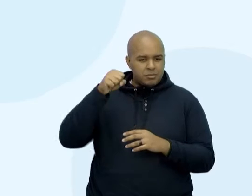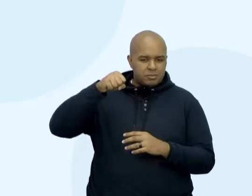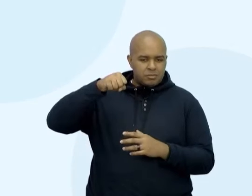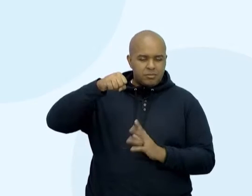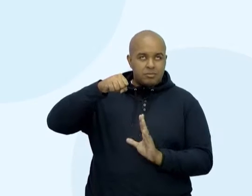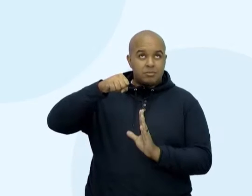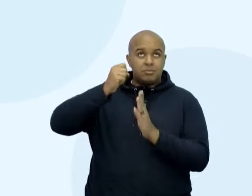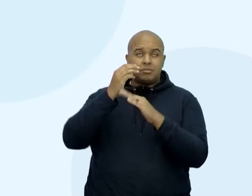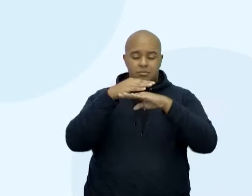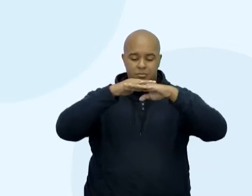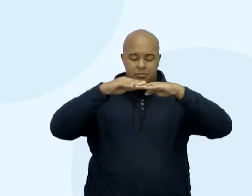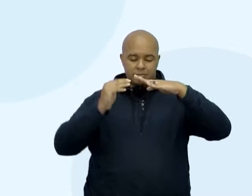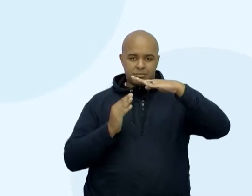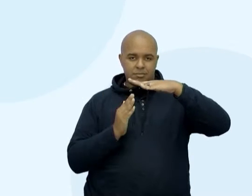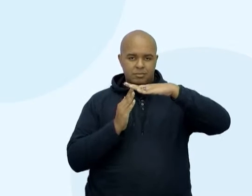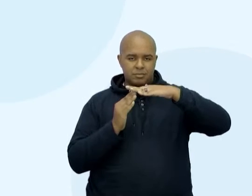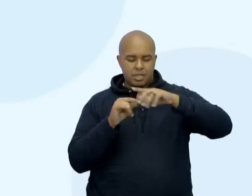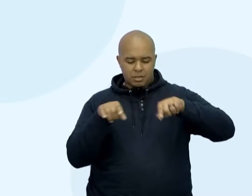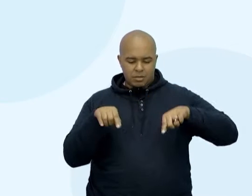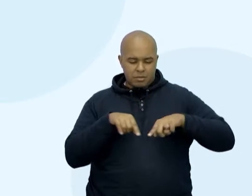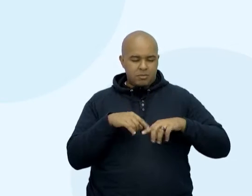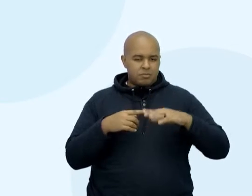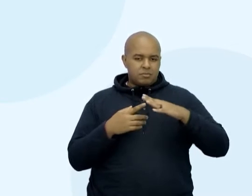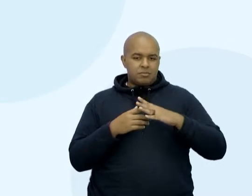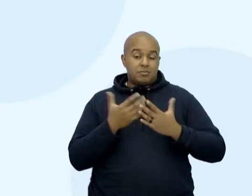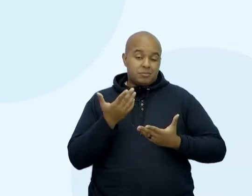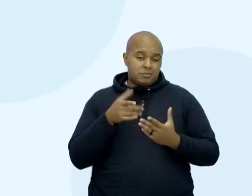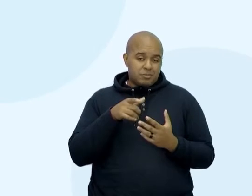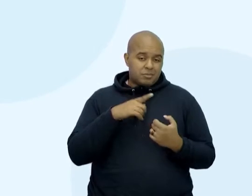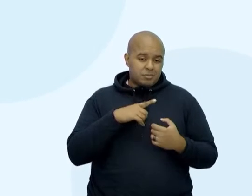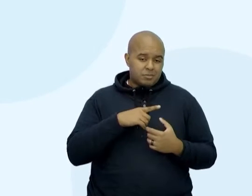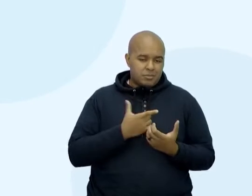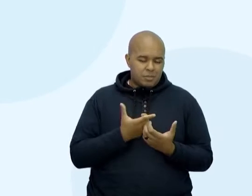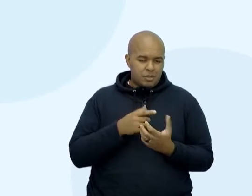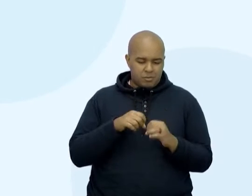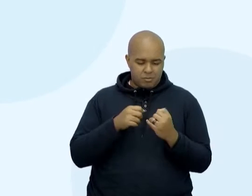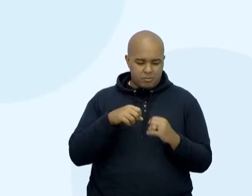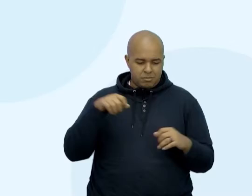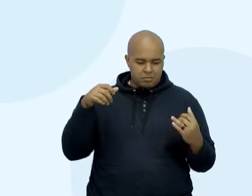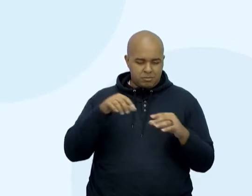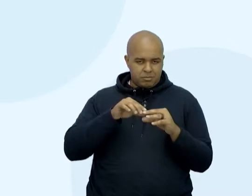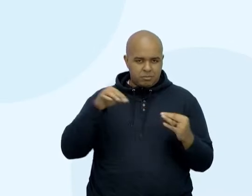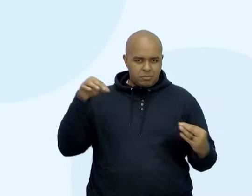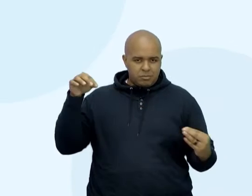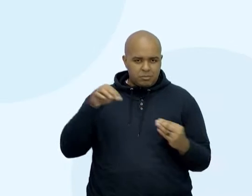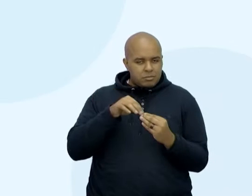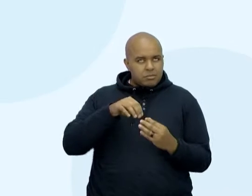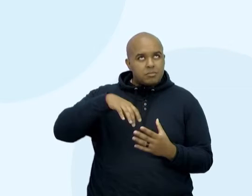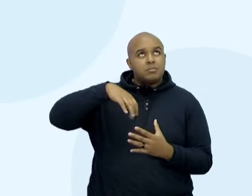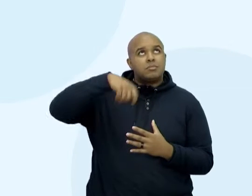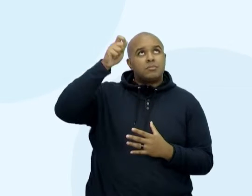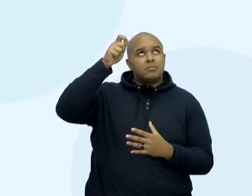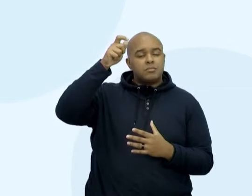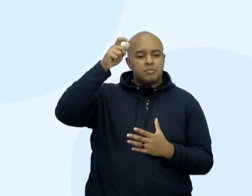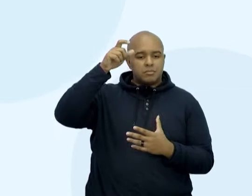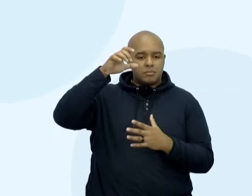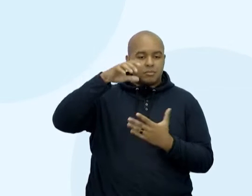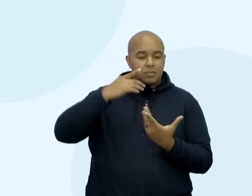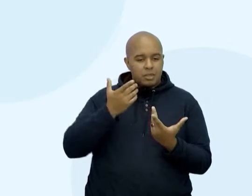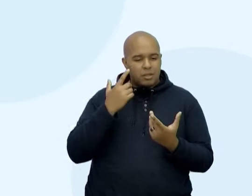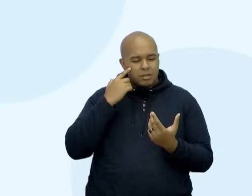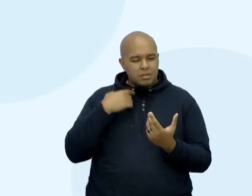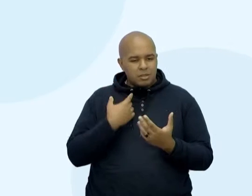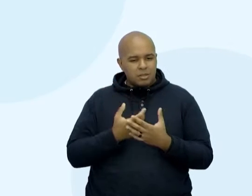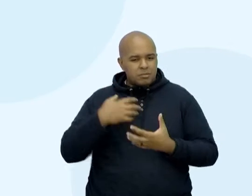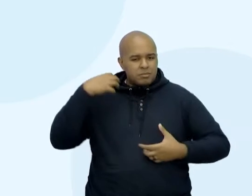ao teto de uma sala. Então, quer dizer que você tem aí um elástico, preso aí no teto de uma sala. E aí